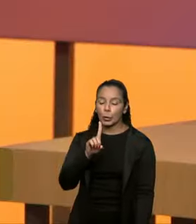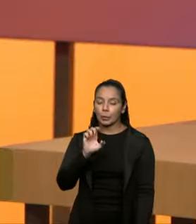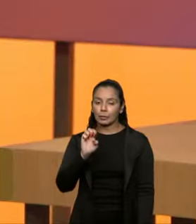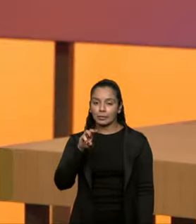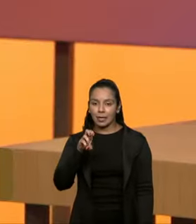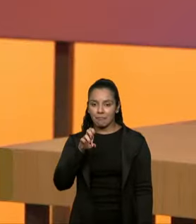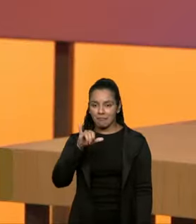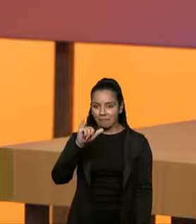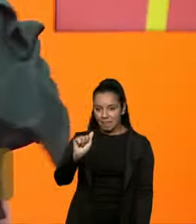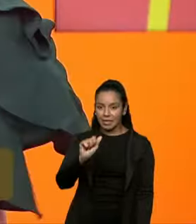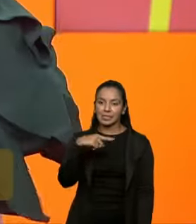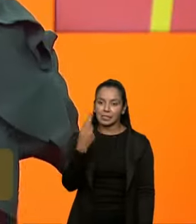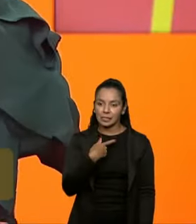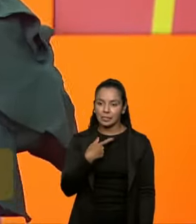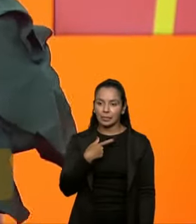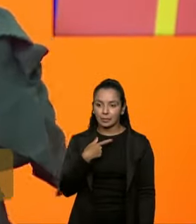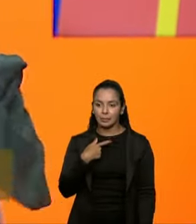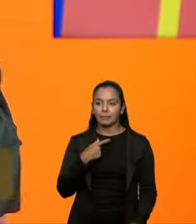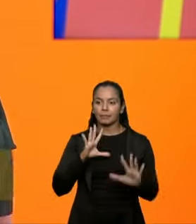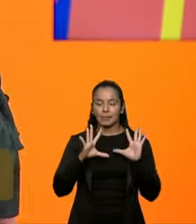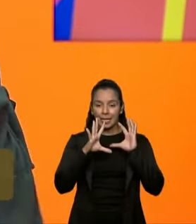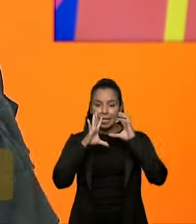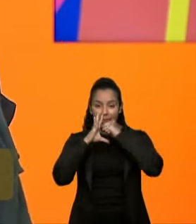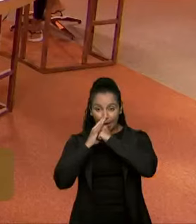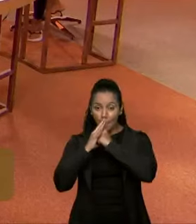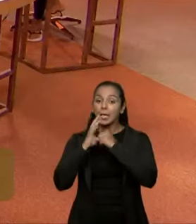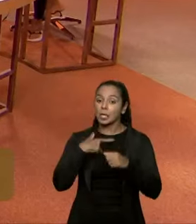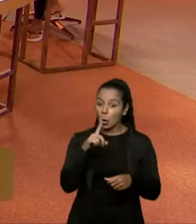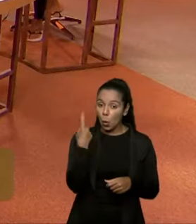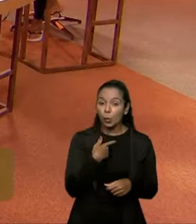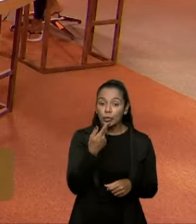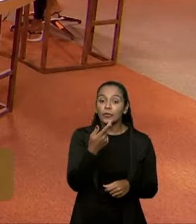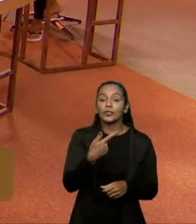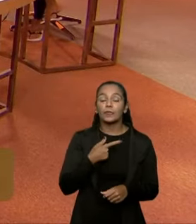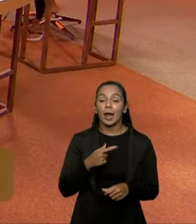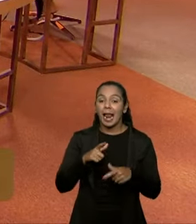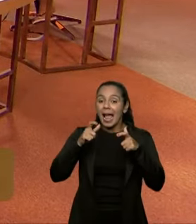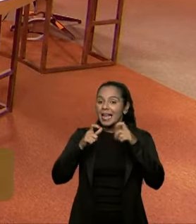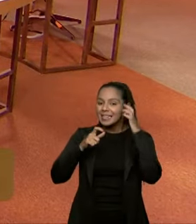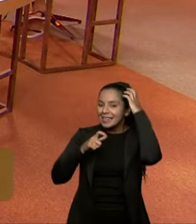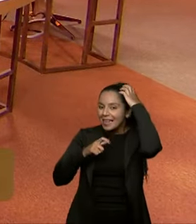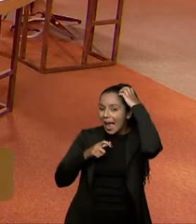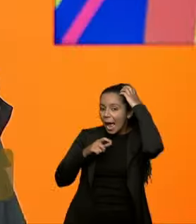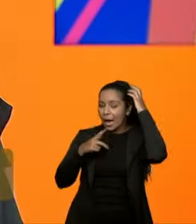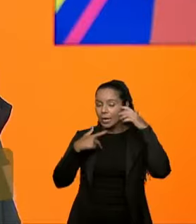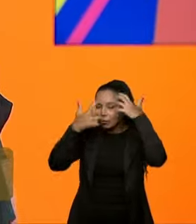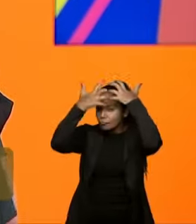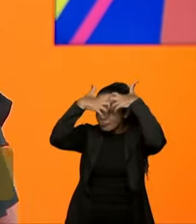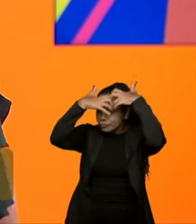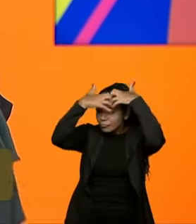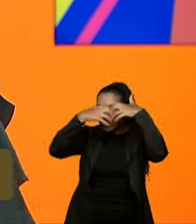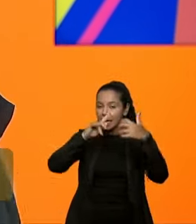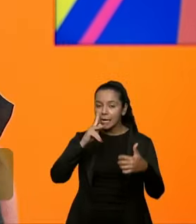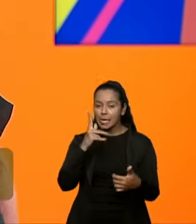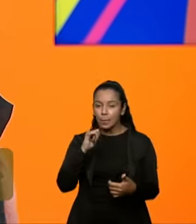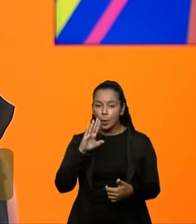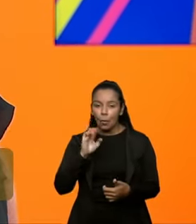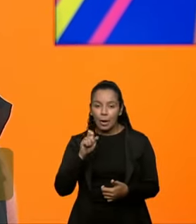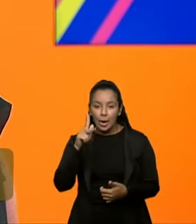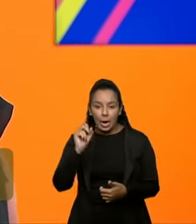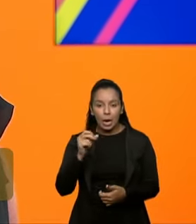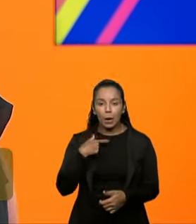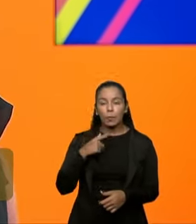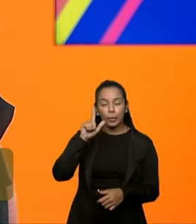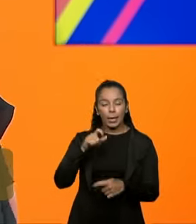lá essa área do cérebro chamada hipocampo, que é a área que o neurologista vai ver se tem alteração